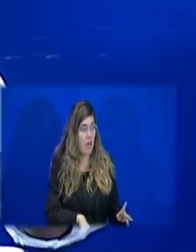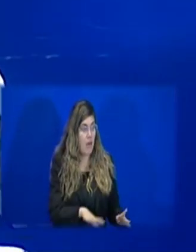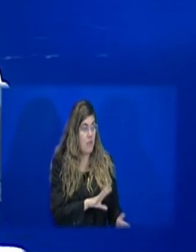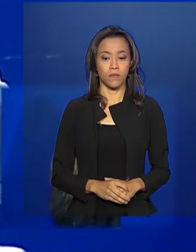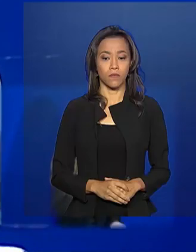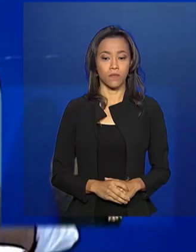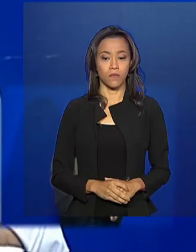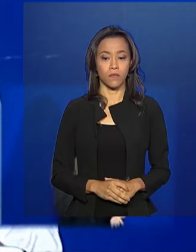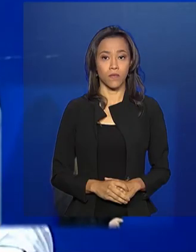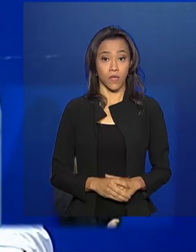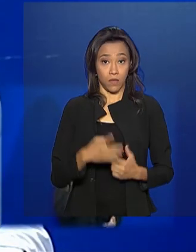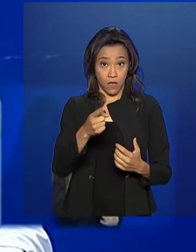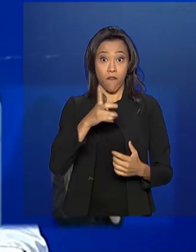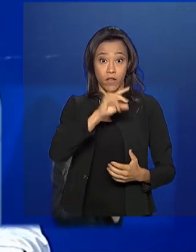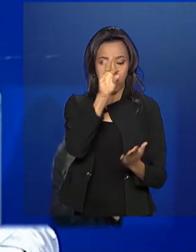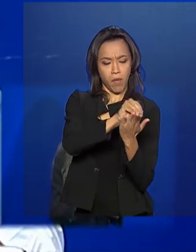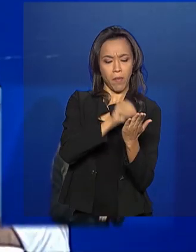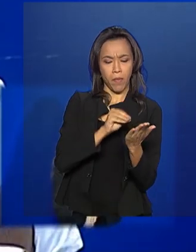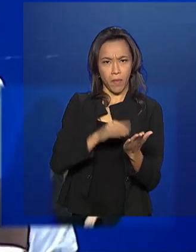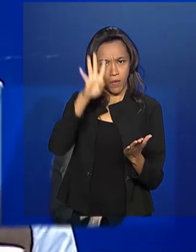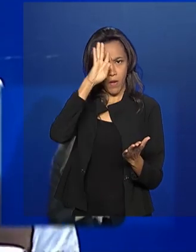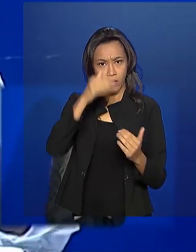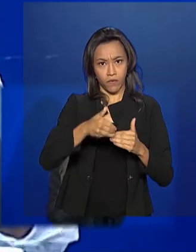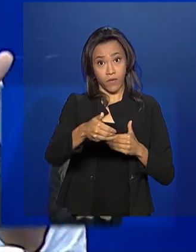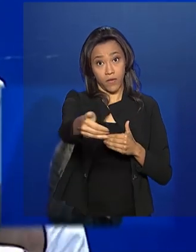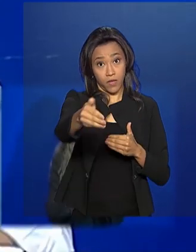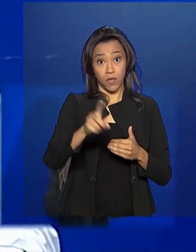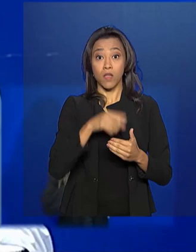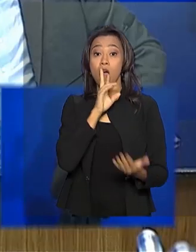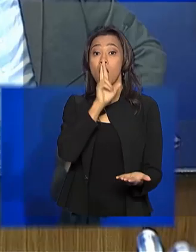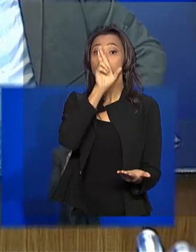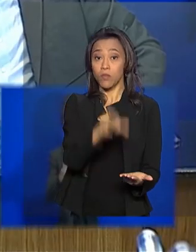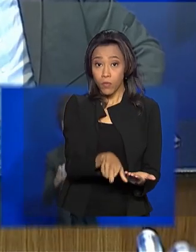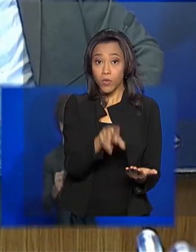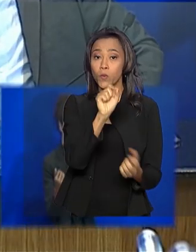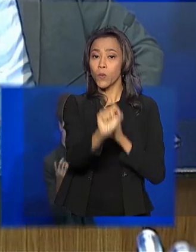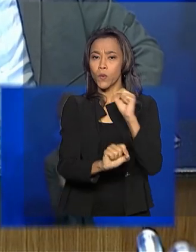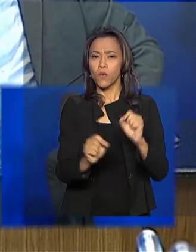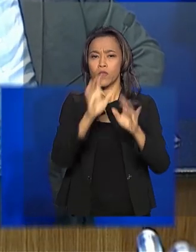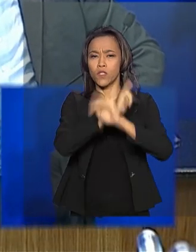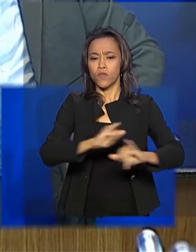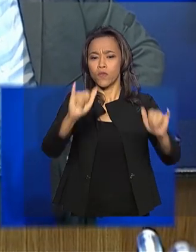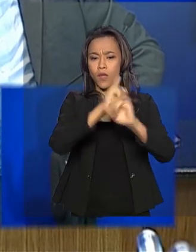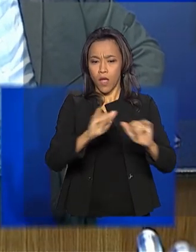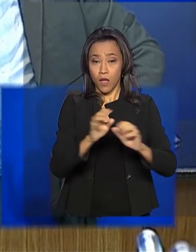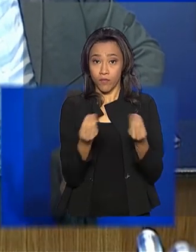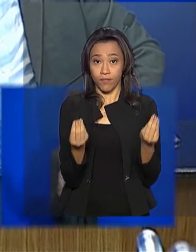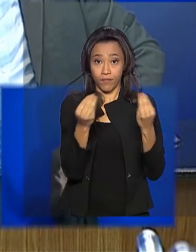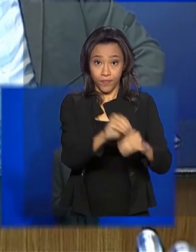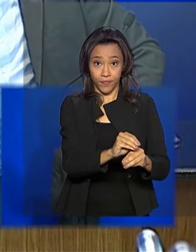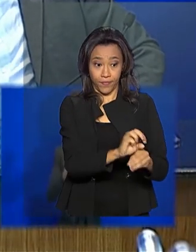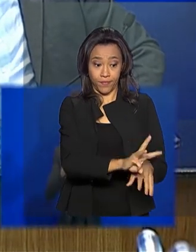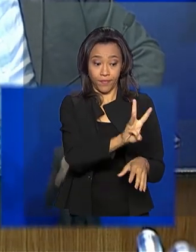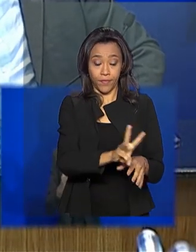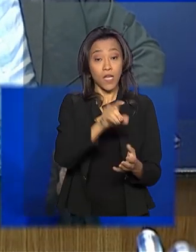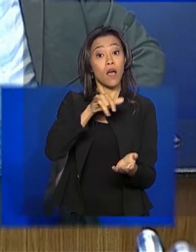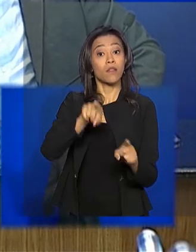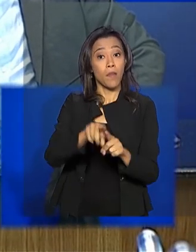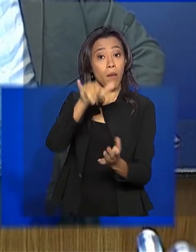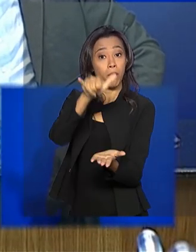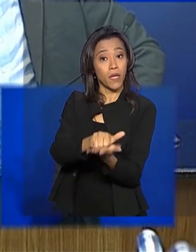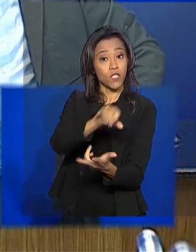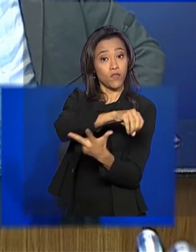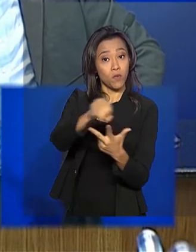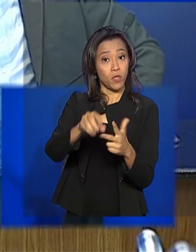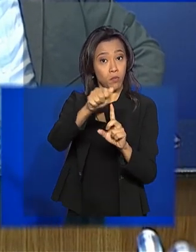vão ser publicados na quarta-feira, dia 13. Já os resultados vão ser divulgados na página do participante e no aplicativo do Enem,